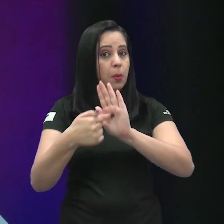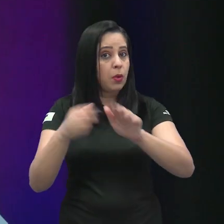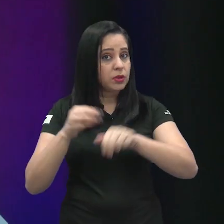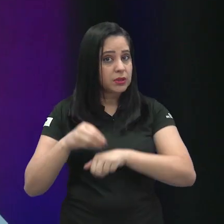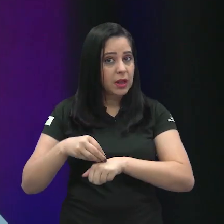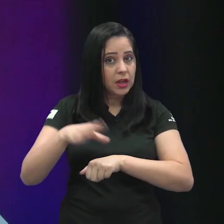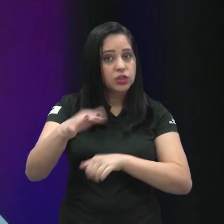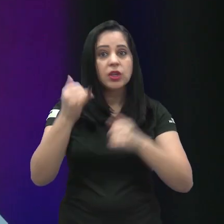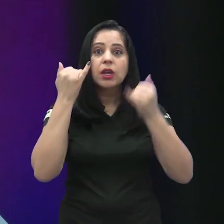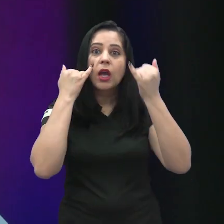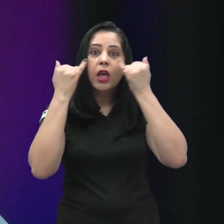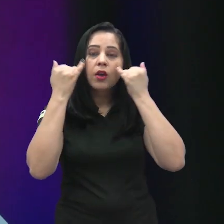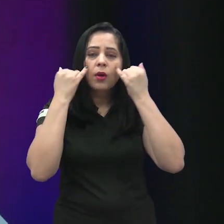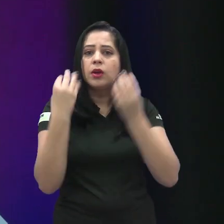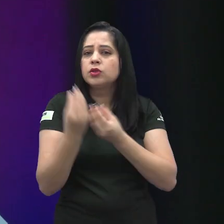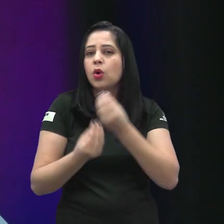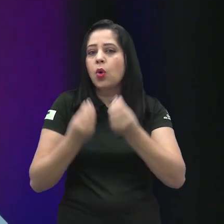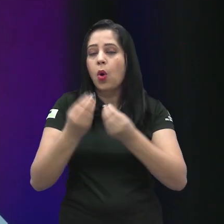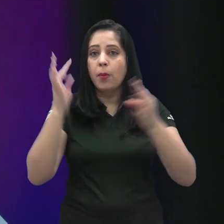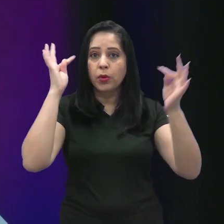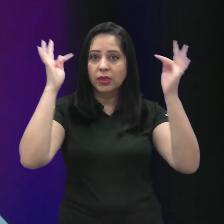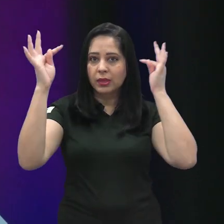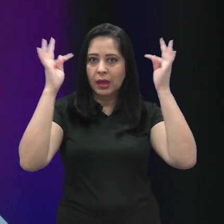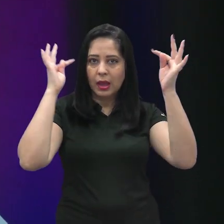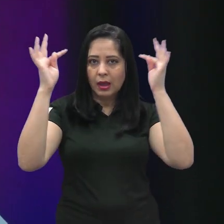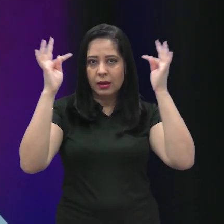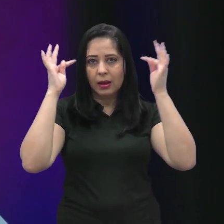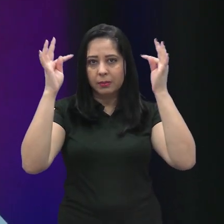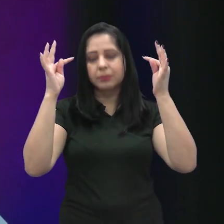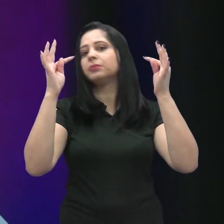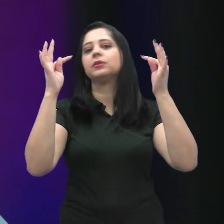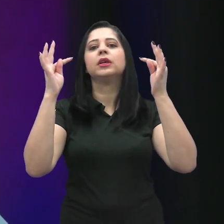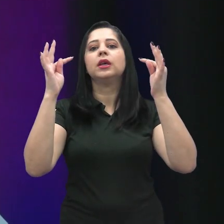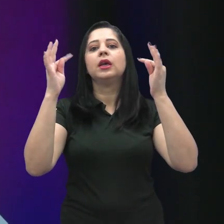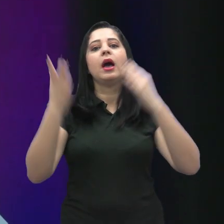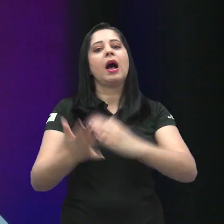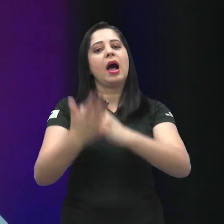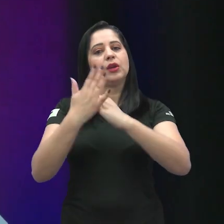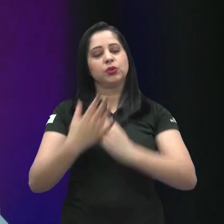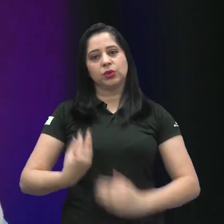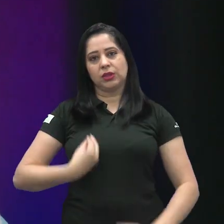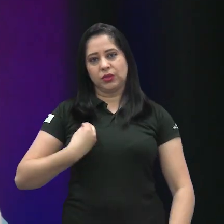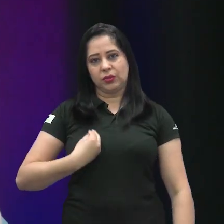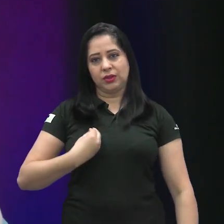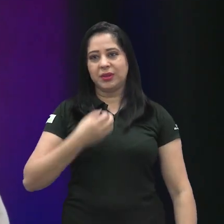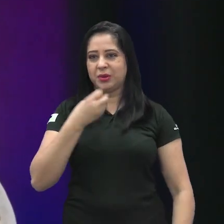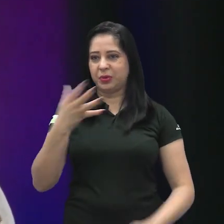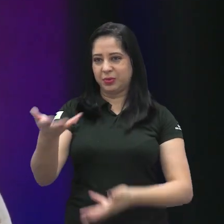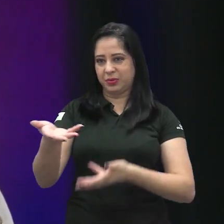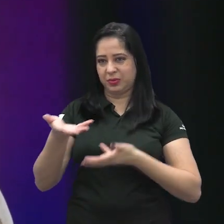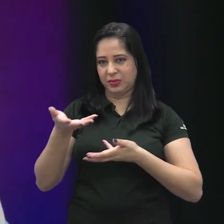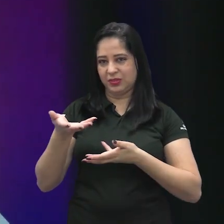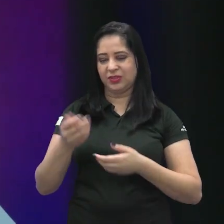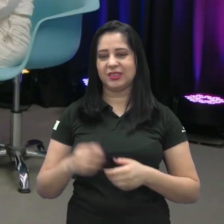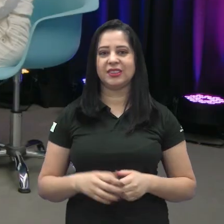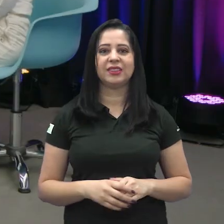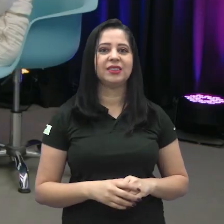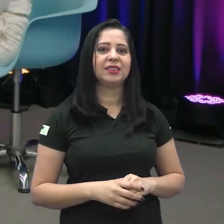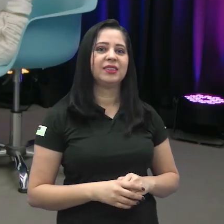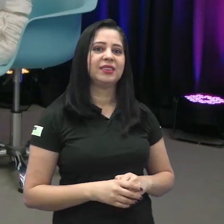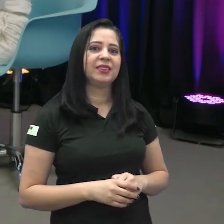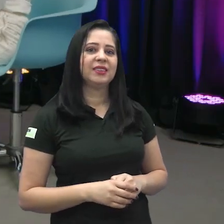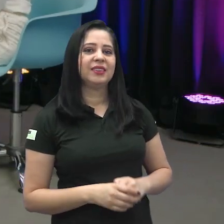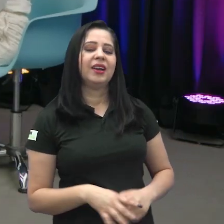trazer algumas dicas e informações de como as terapias integrativas contribuem na vida das pessoas. Seja muito bem-vinda,